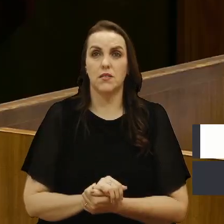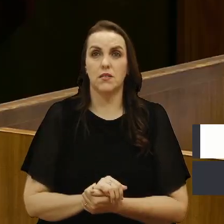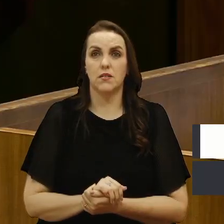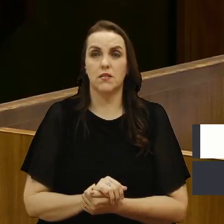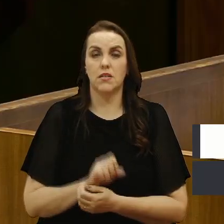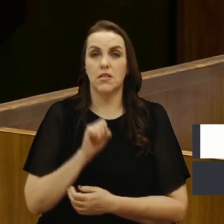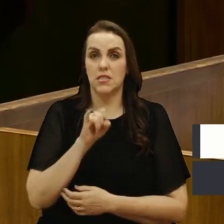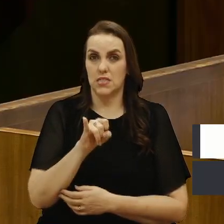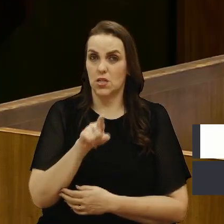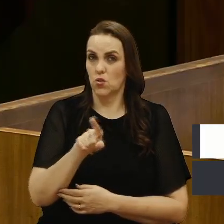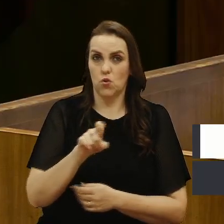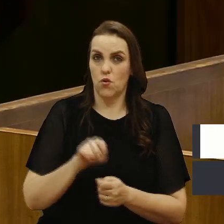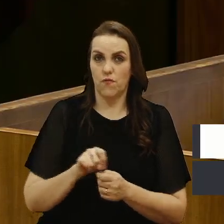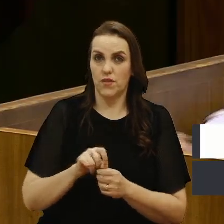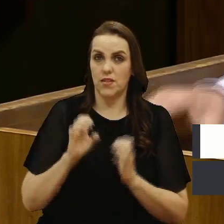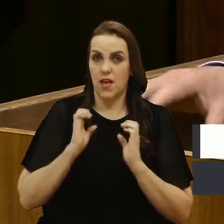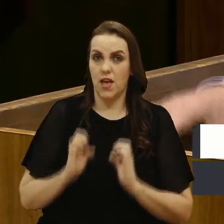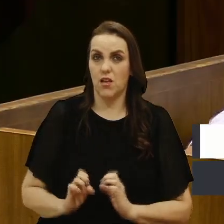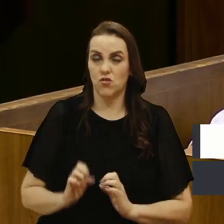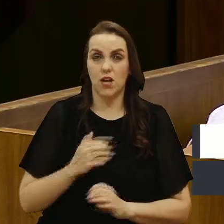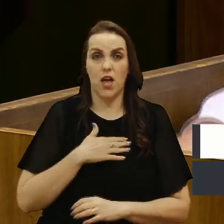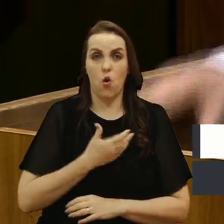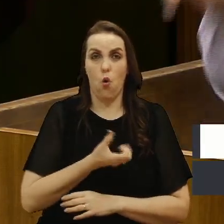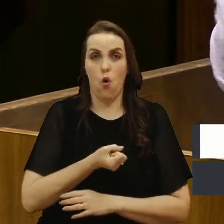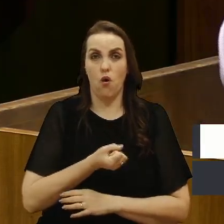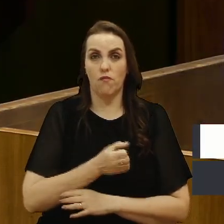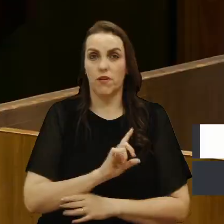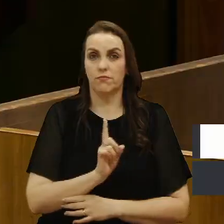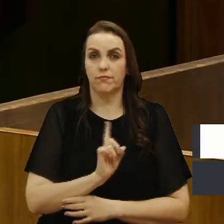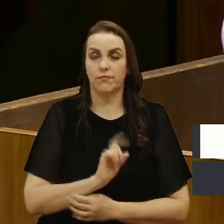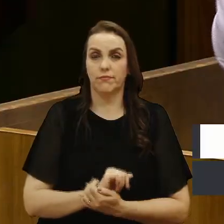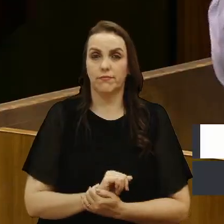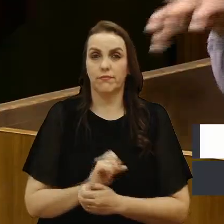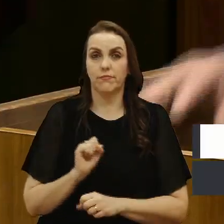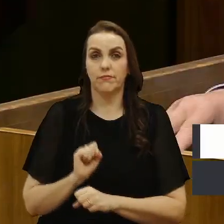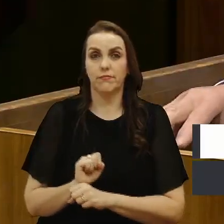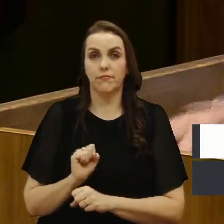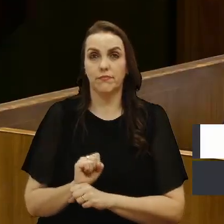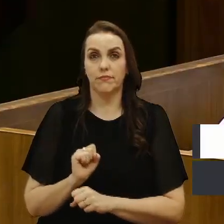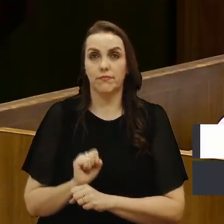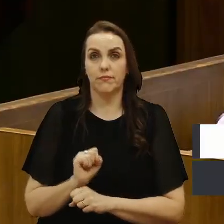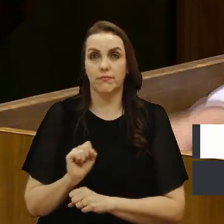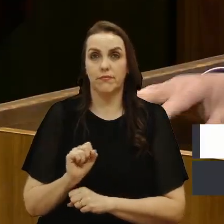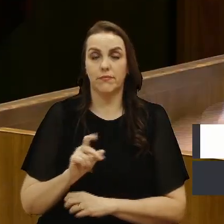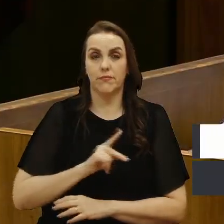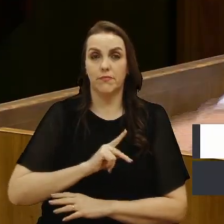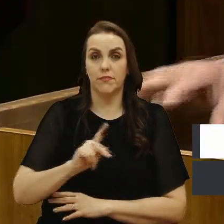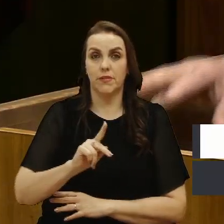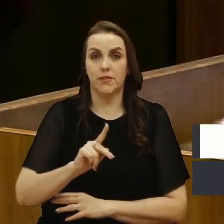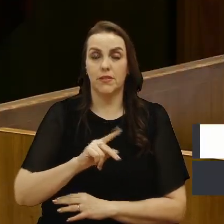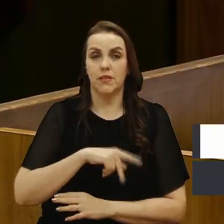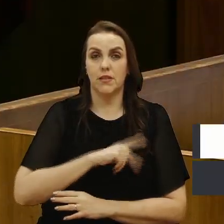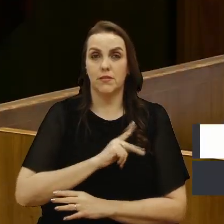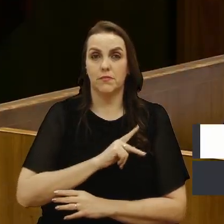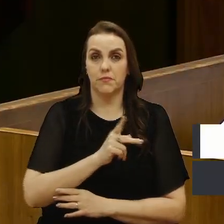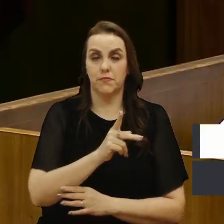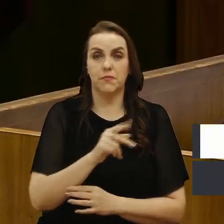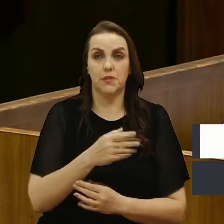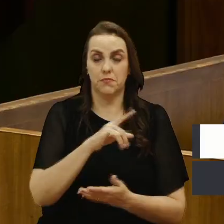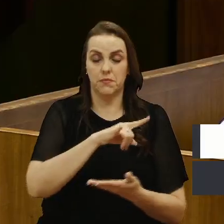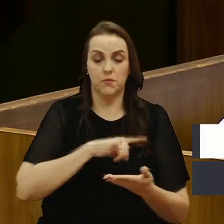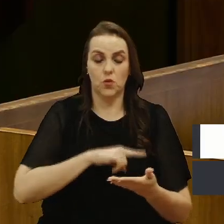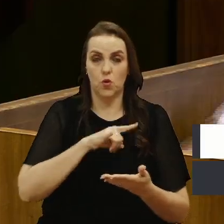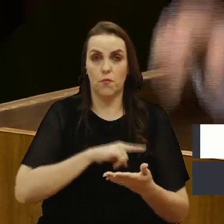eu. Eu estou esperando o presidente Pedro me mandar o documento que a senhora me colocou na ética.